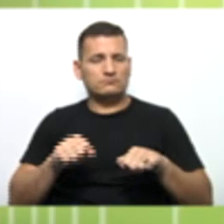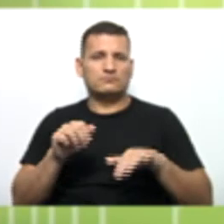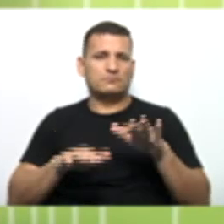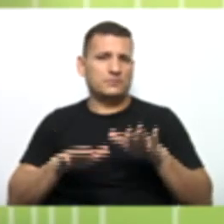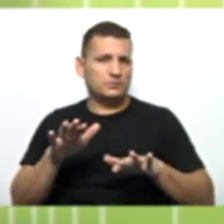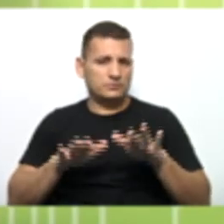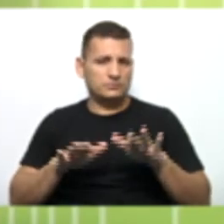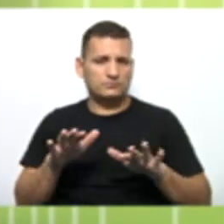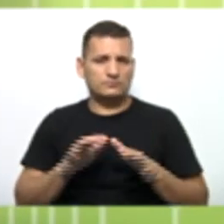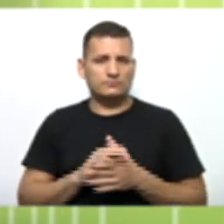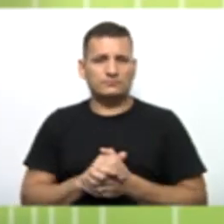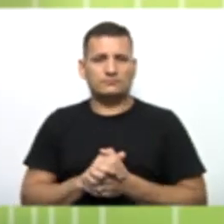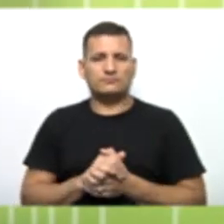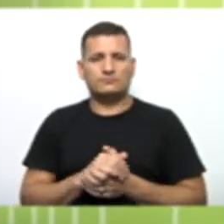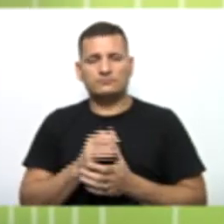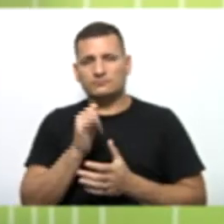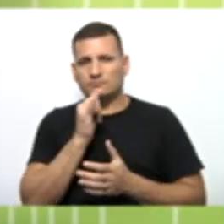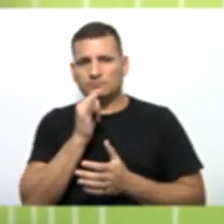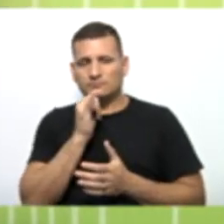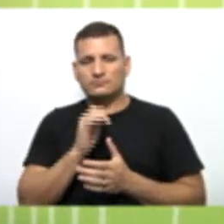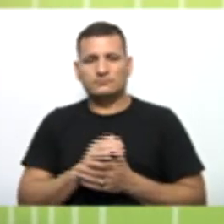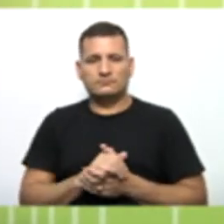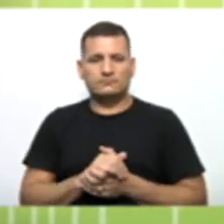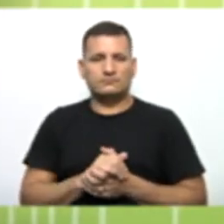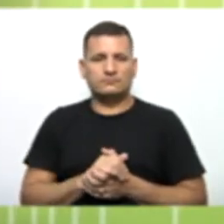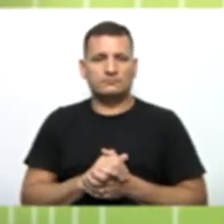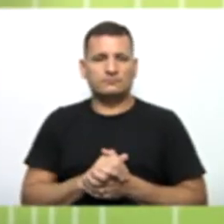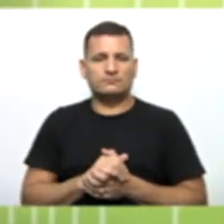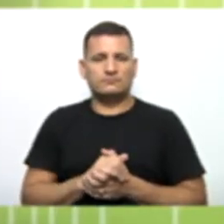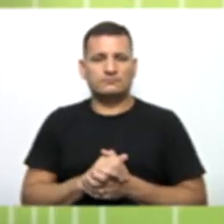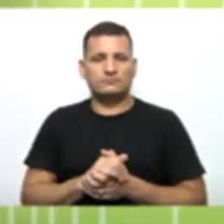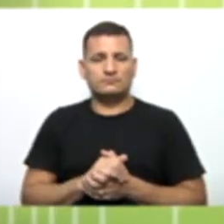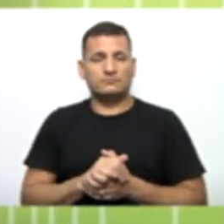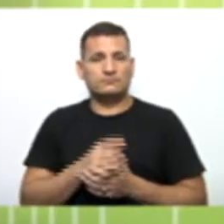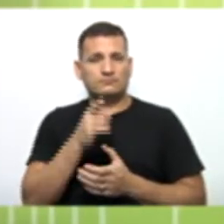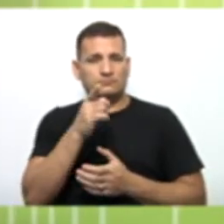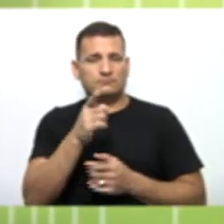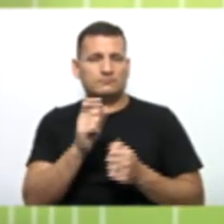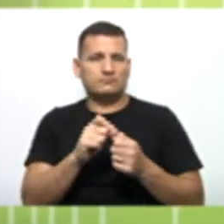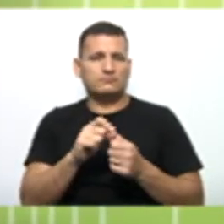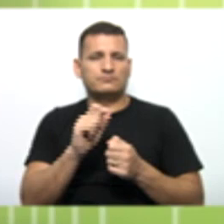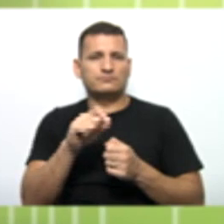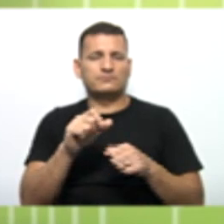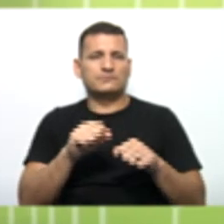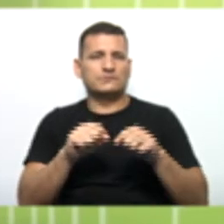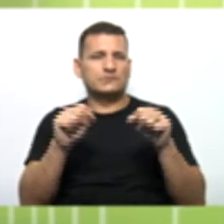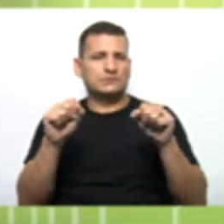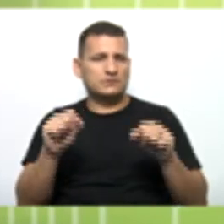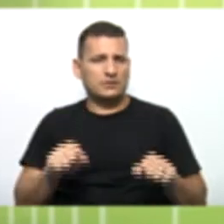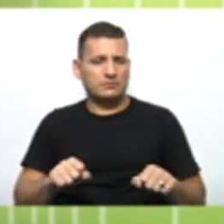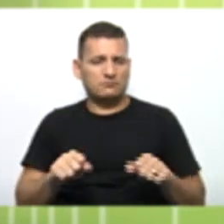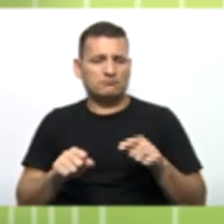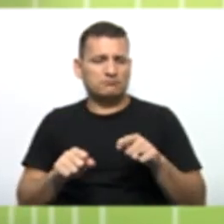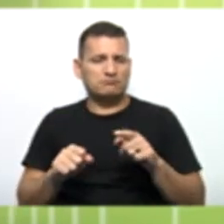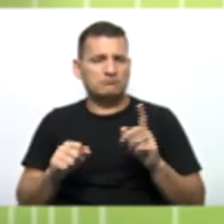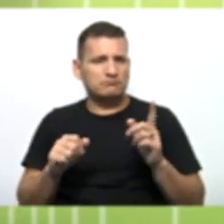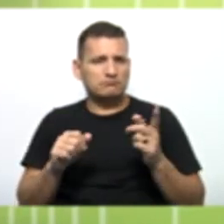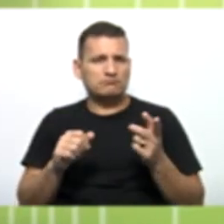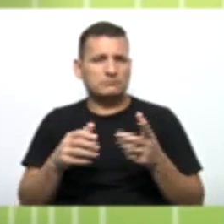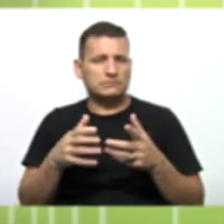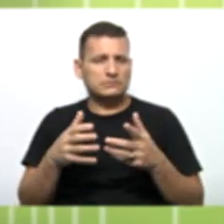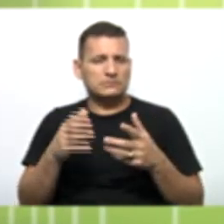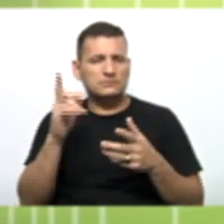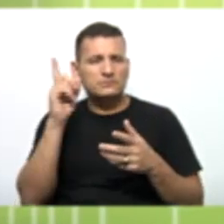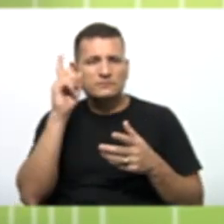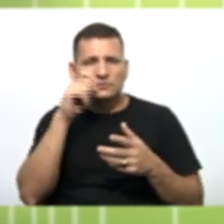desenvolver, certo? Por exemplo, se você vai criar um sistema de baixa complexidade, pode ser que